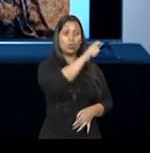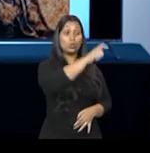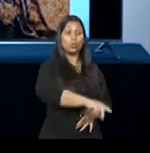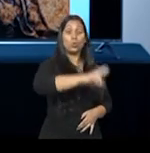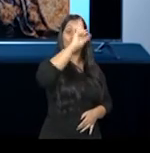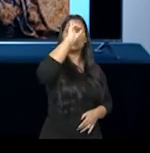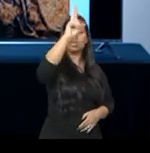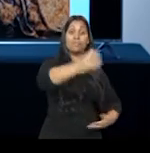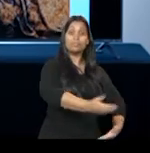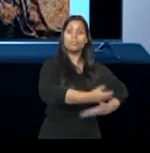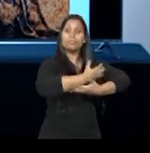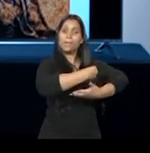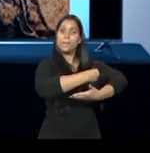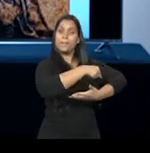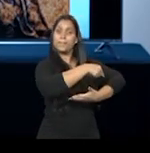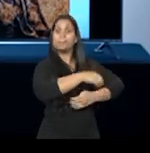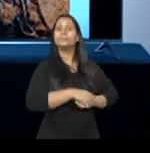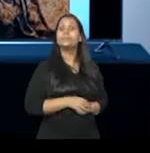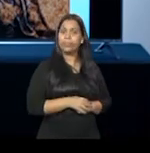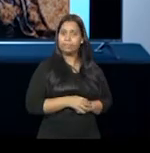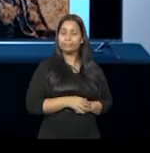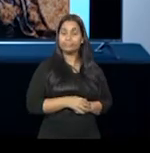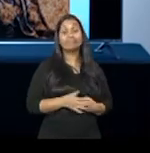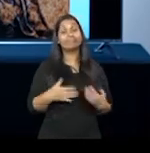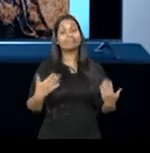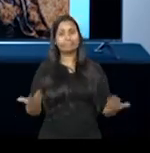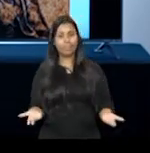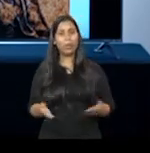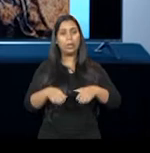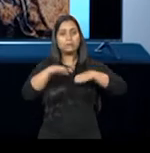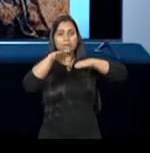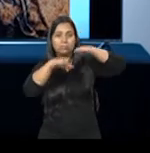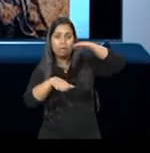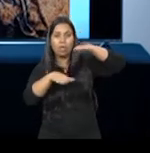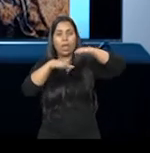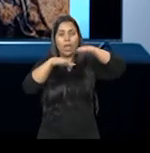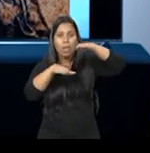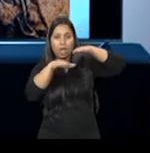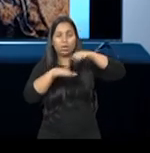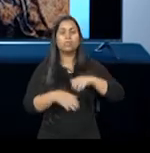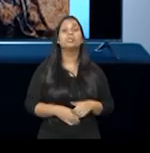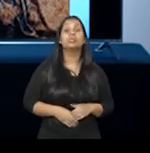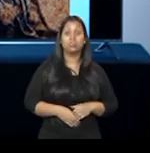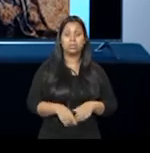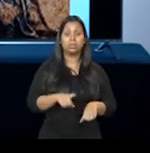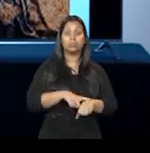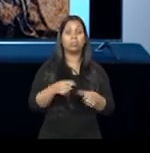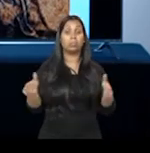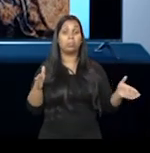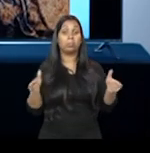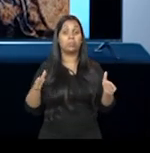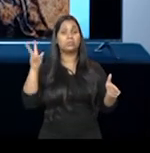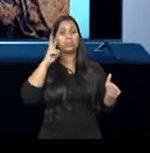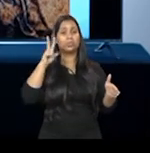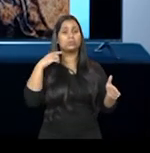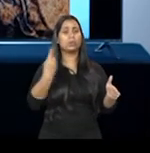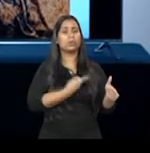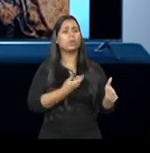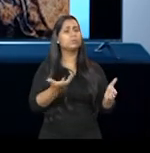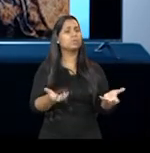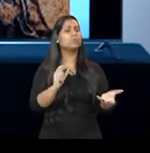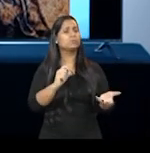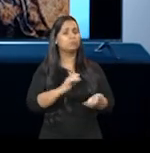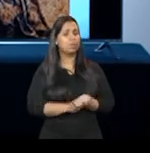isso. Como essas hierarquias que nós colocamos, né, em determinado momento da história, a gente começou a